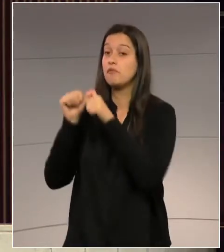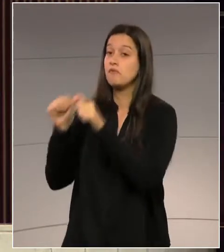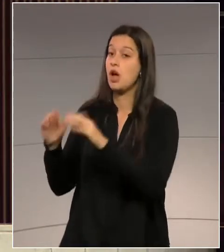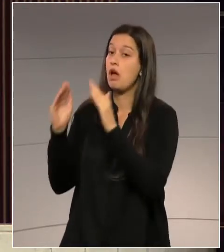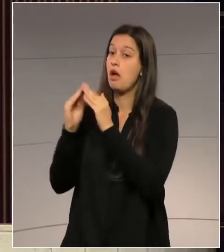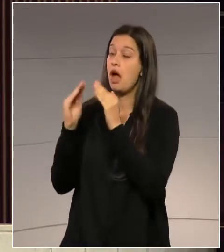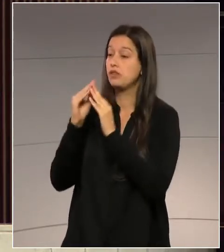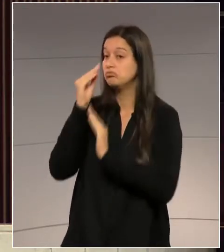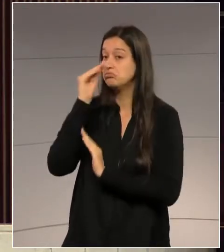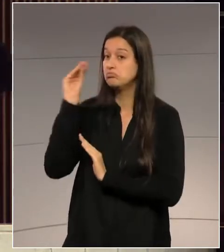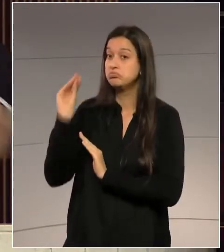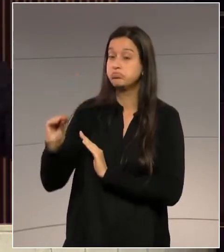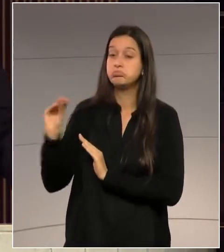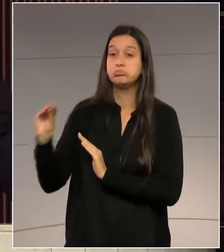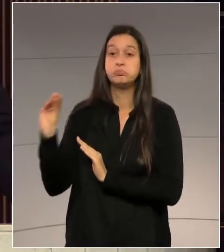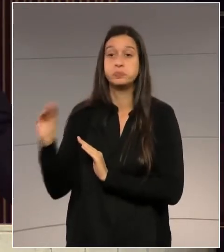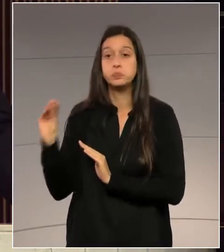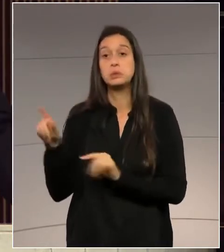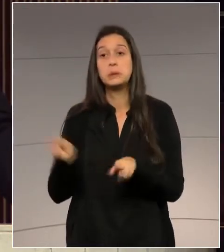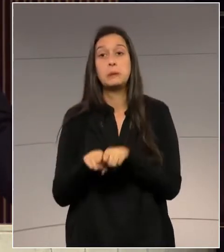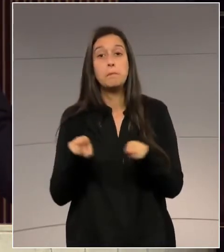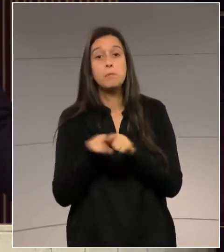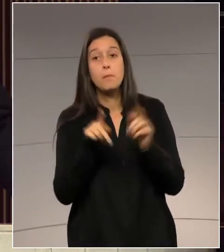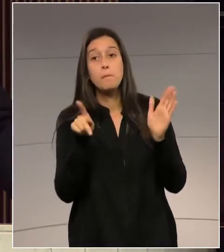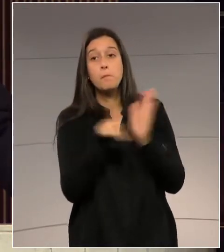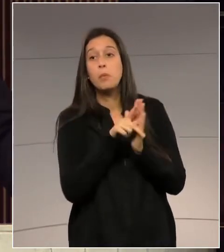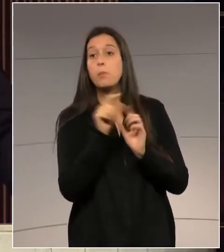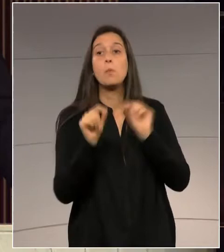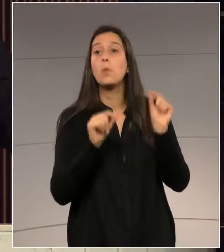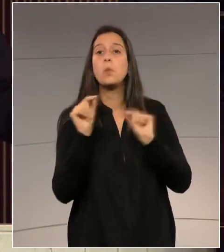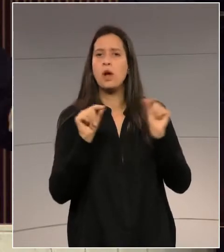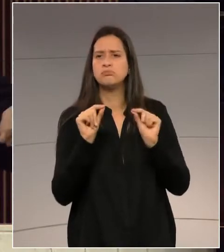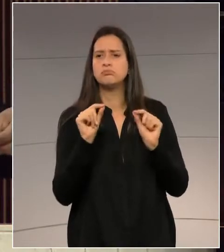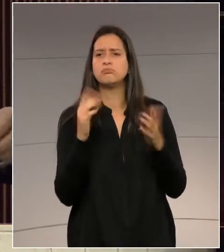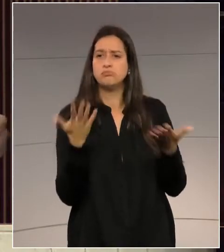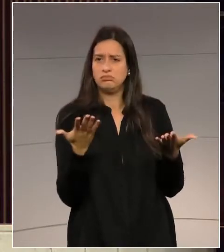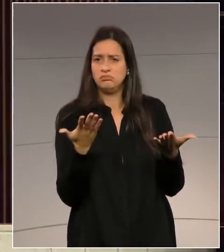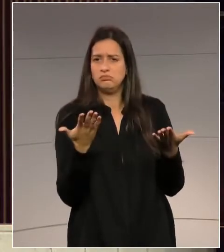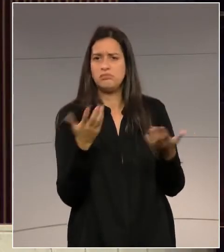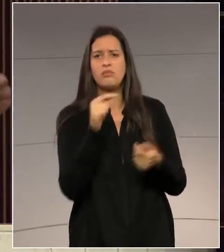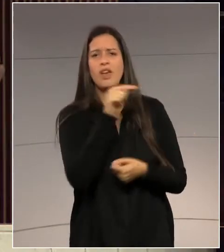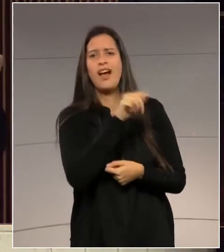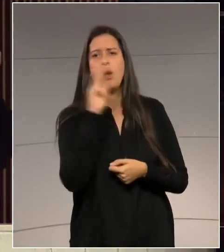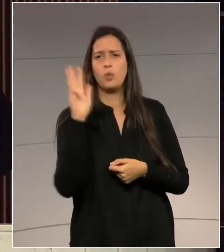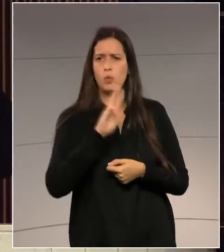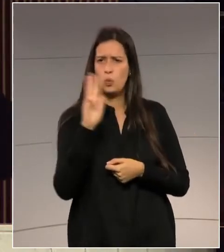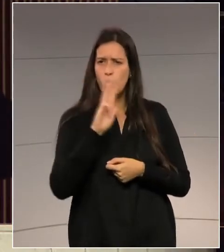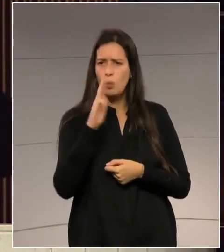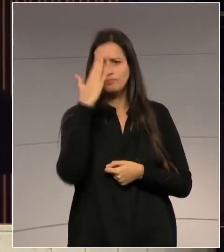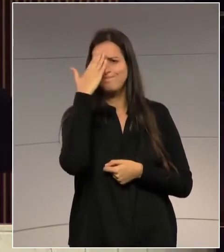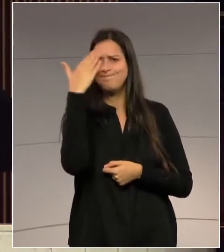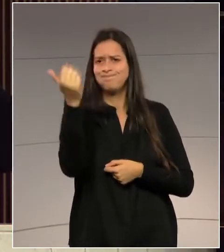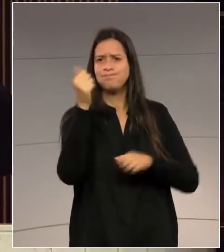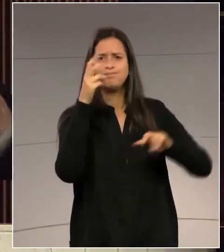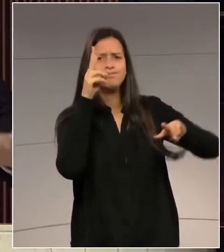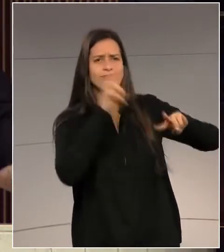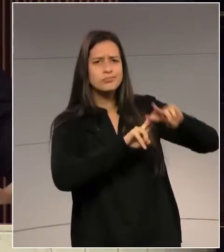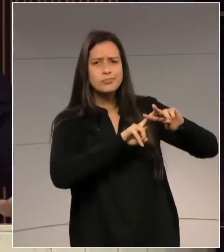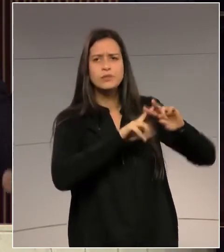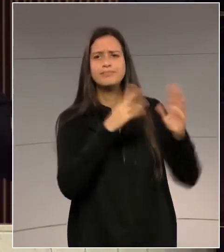do que o funcionário sentado no palácio da alvorada é isso que acontece o medo que está